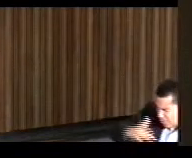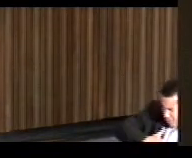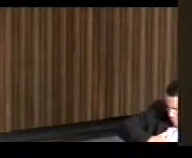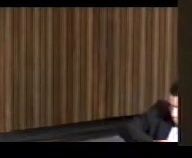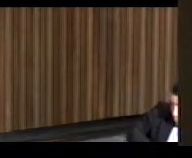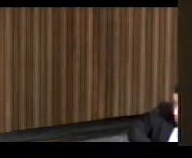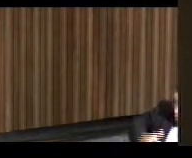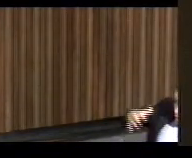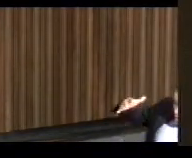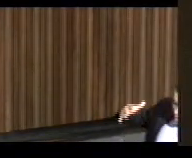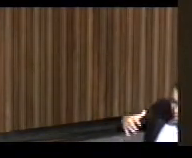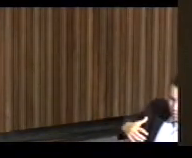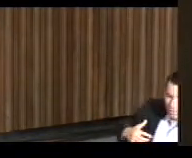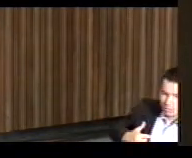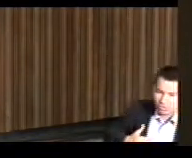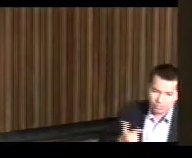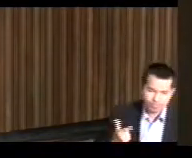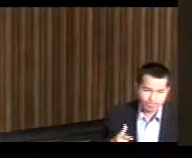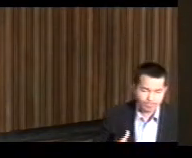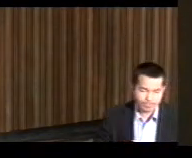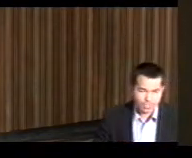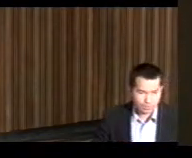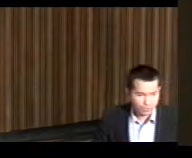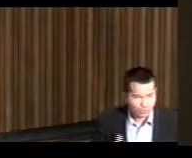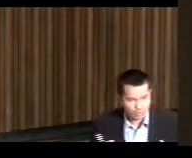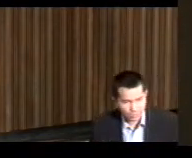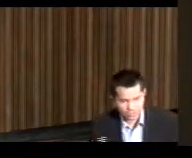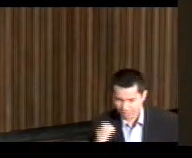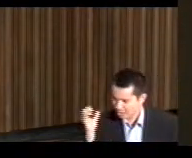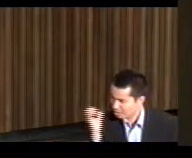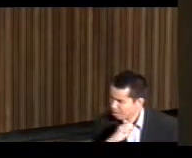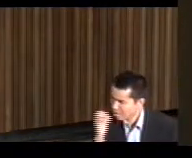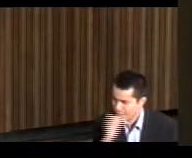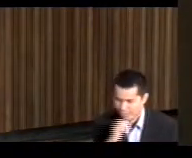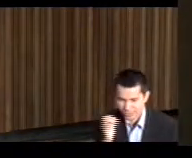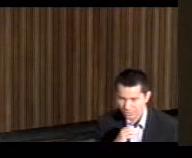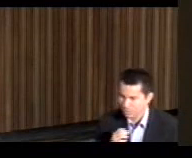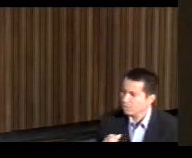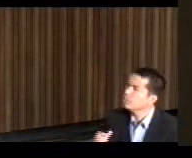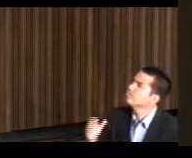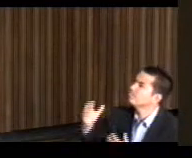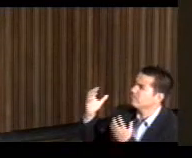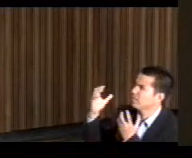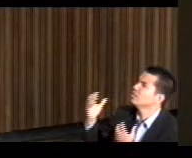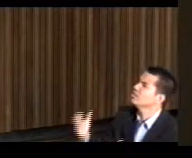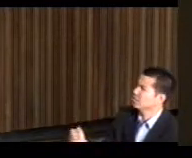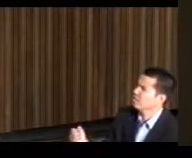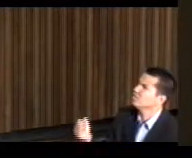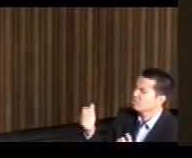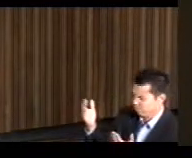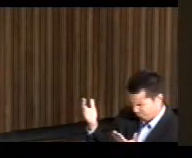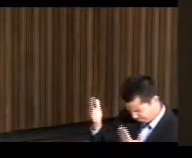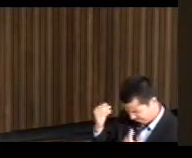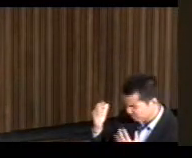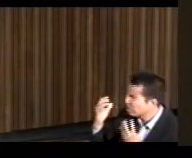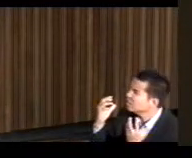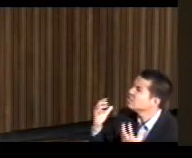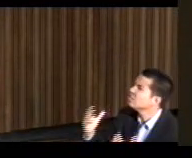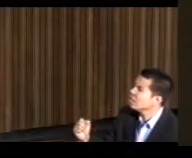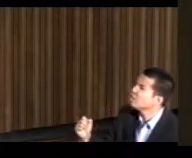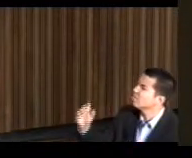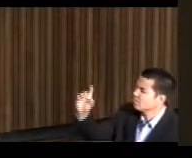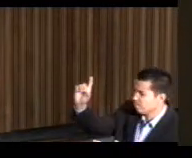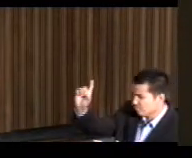tiver a coragem de imediatamente confirmar o pacto, a aliança que Ele quer